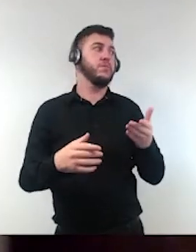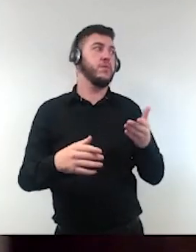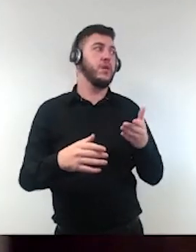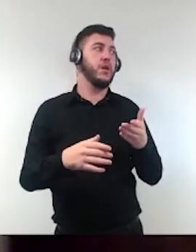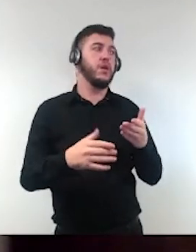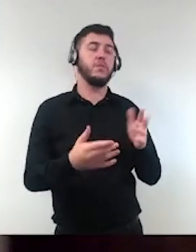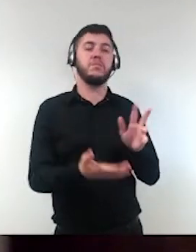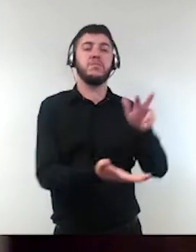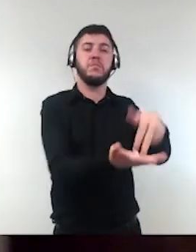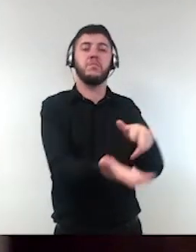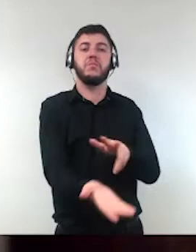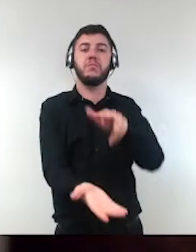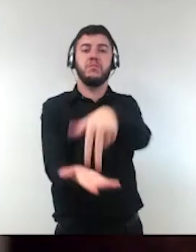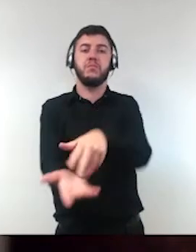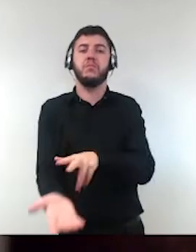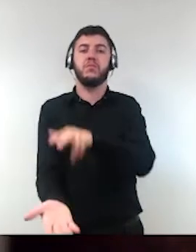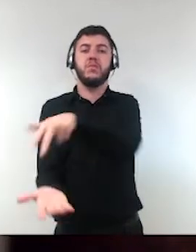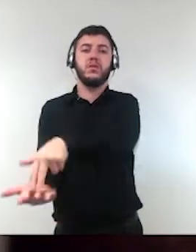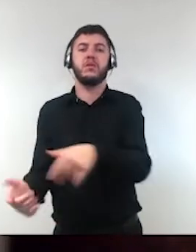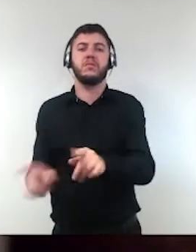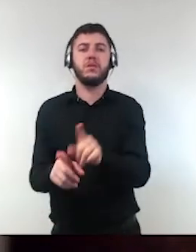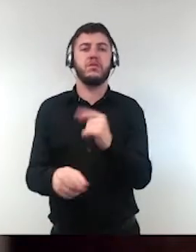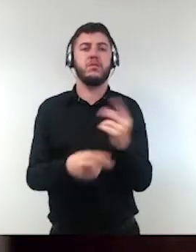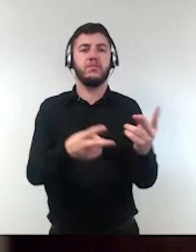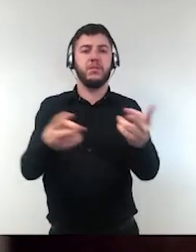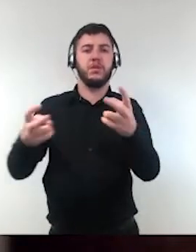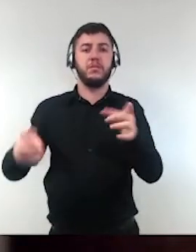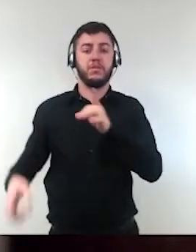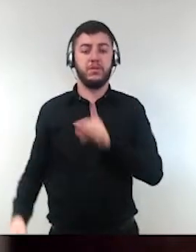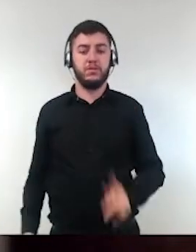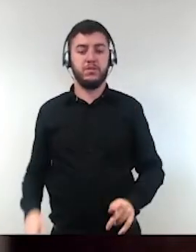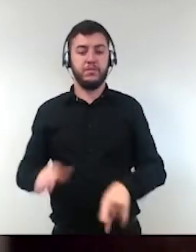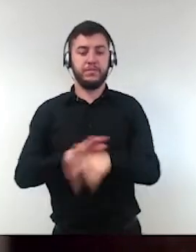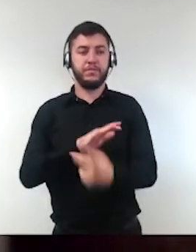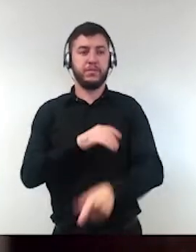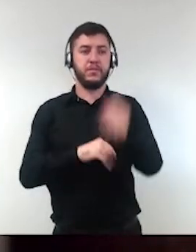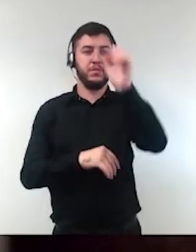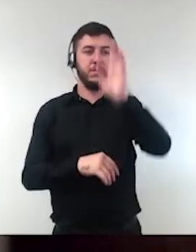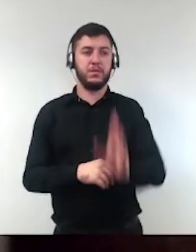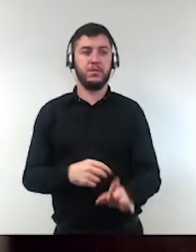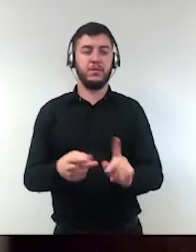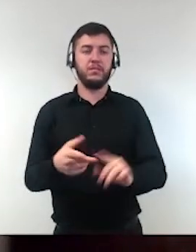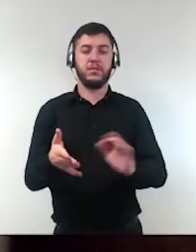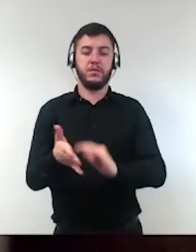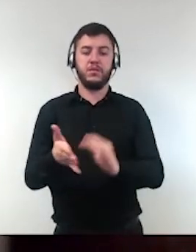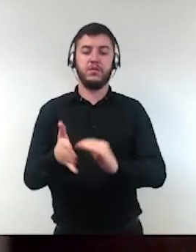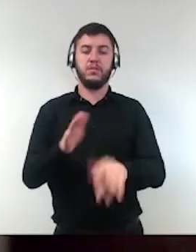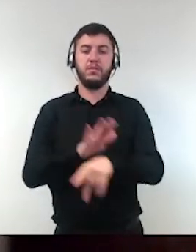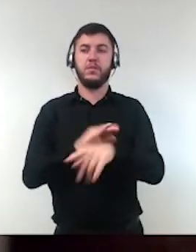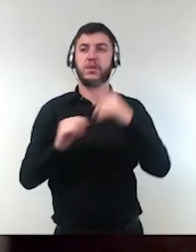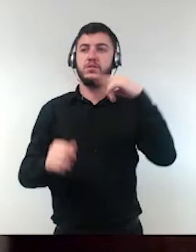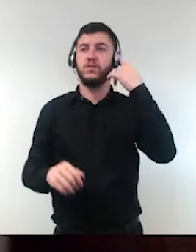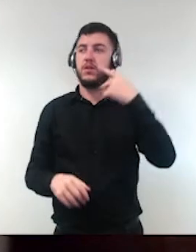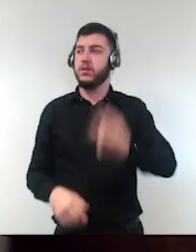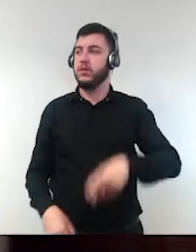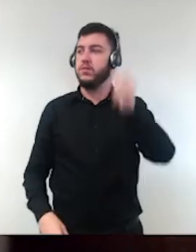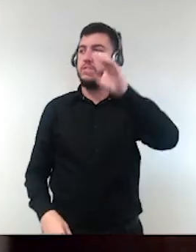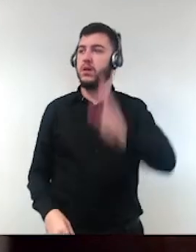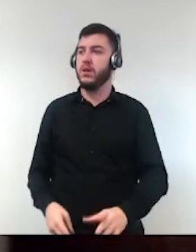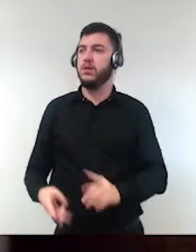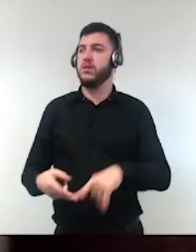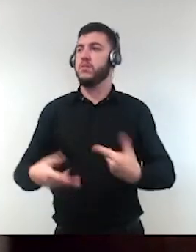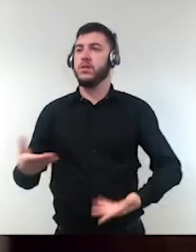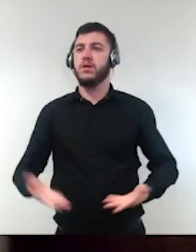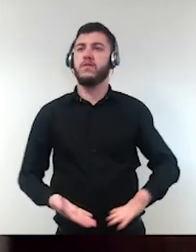as defensorias públicas do Brasil, os escritórios de advocacia dativos e todos os outros serviços de